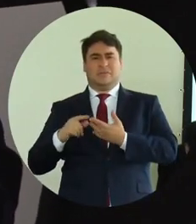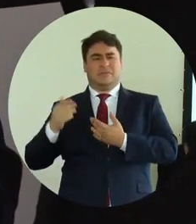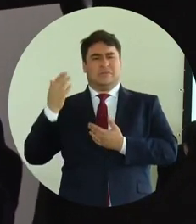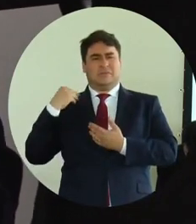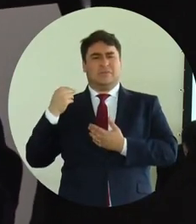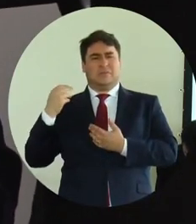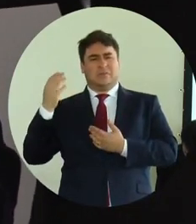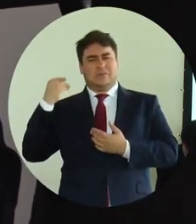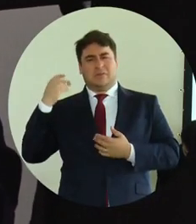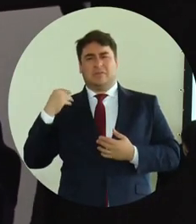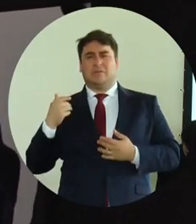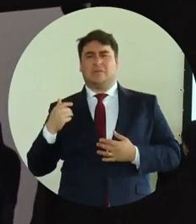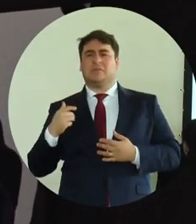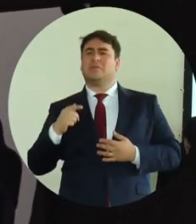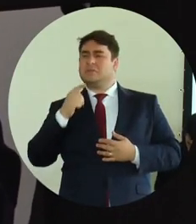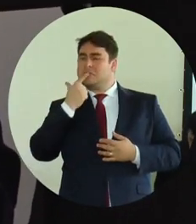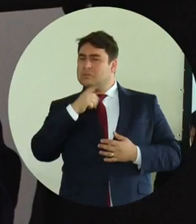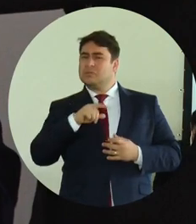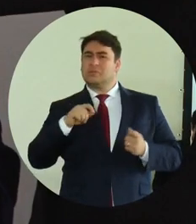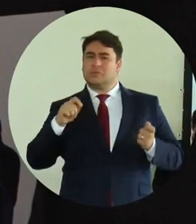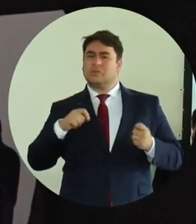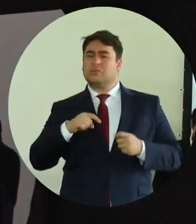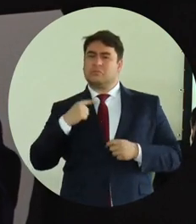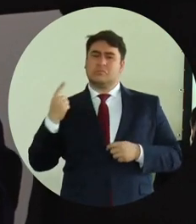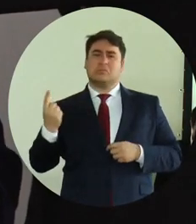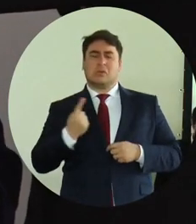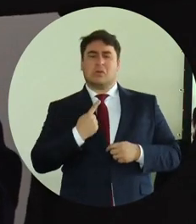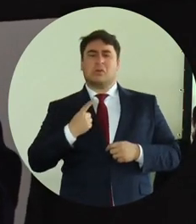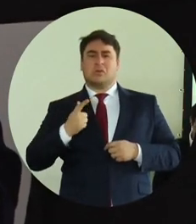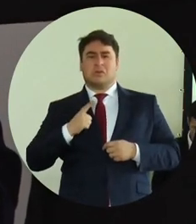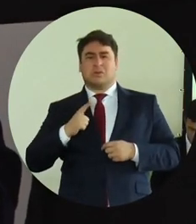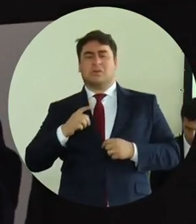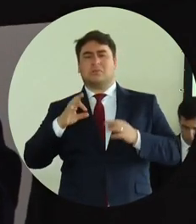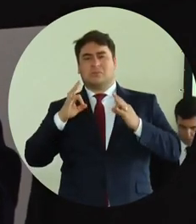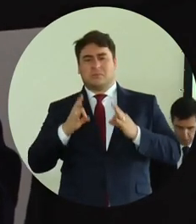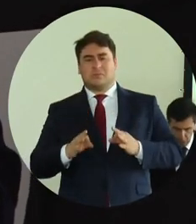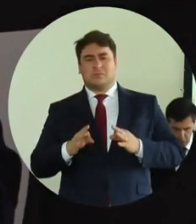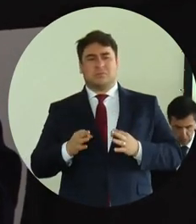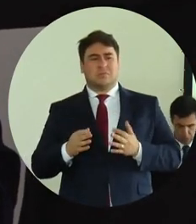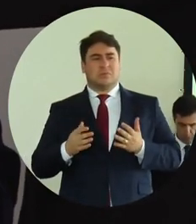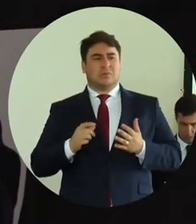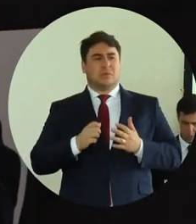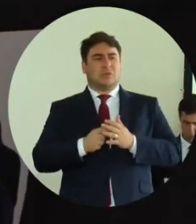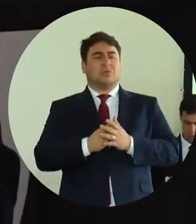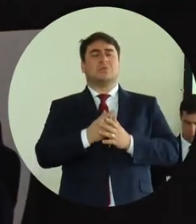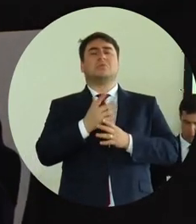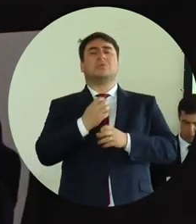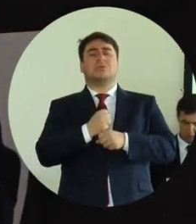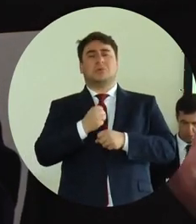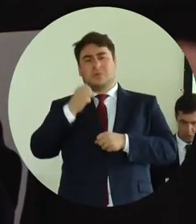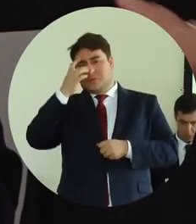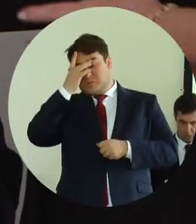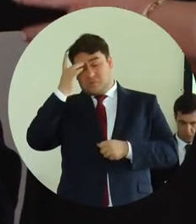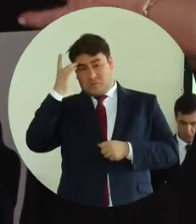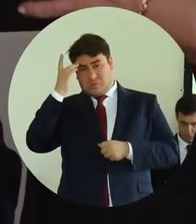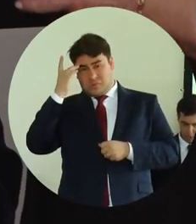momento em que nós temos uma quantidade grande de